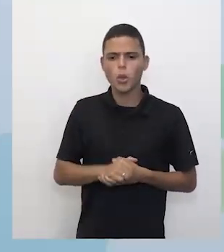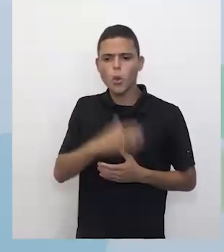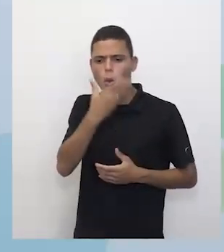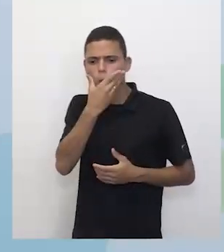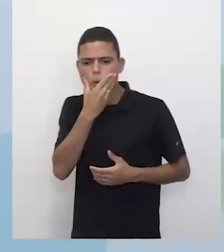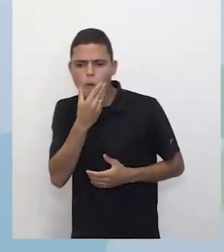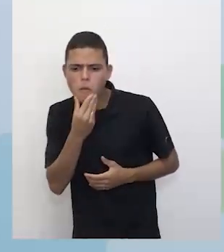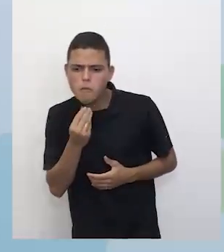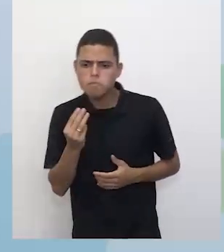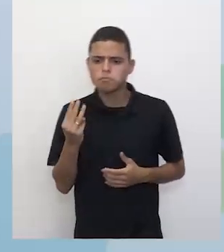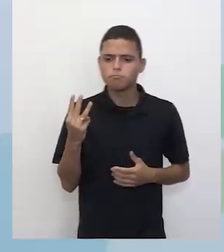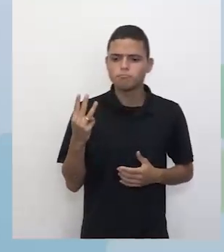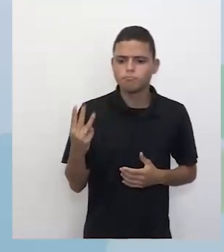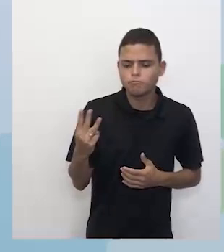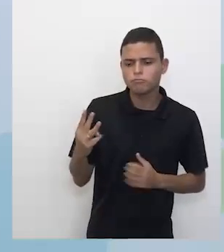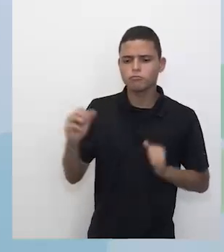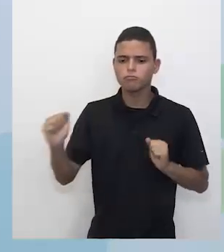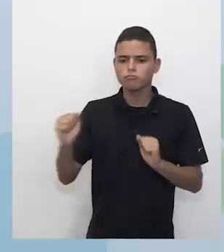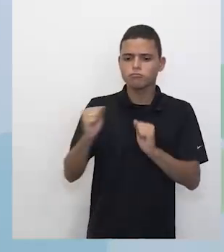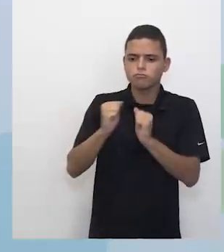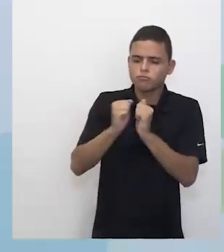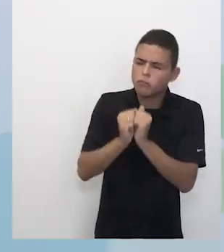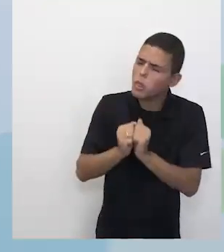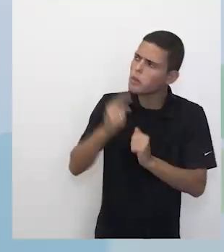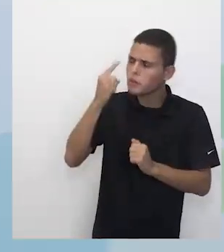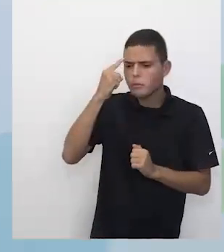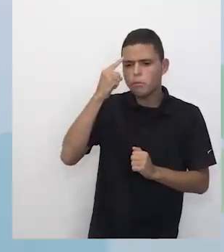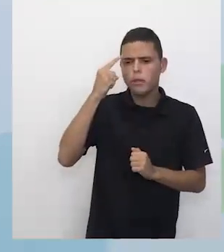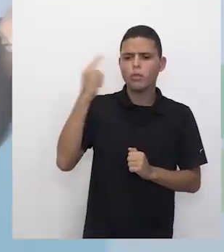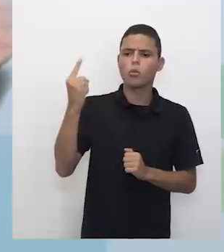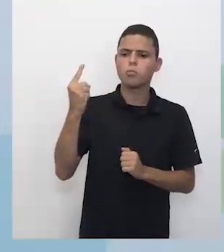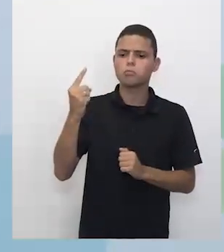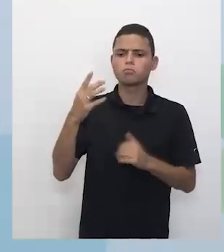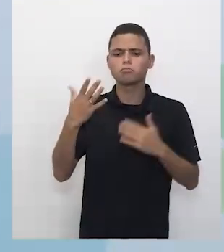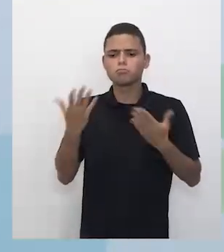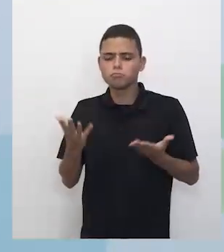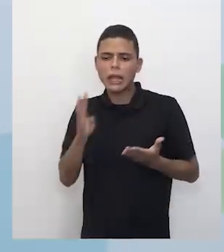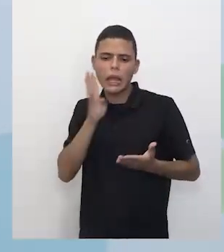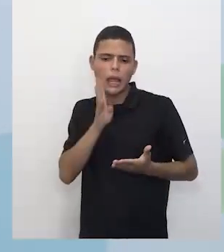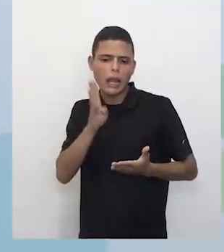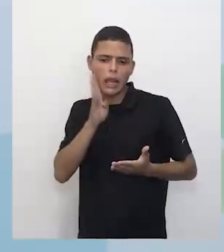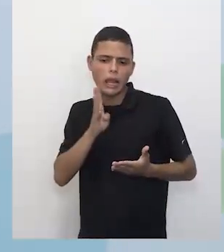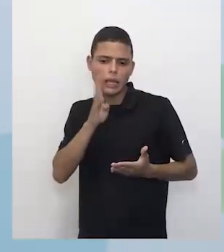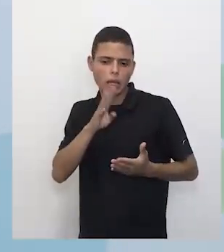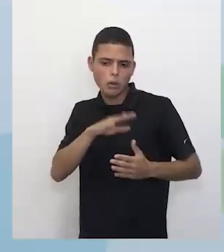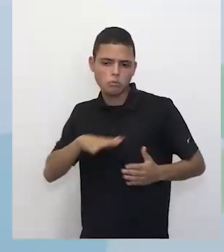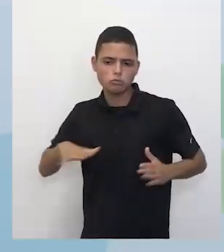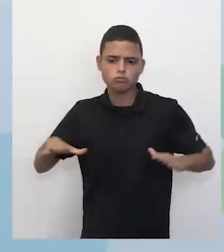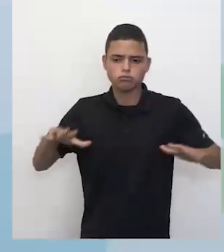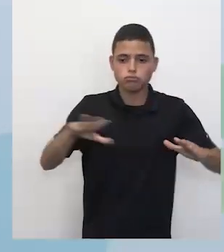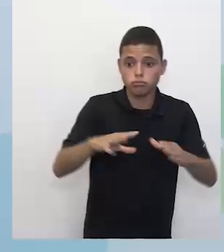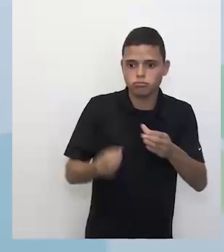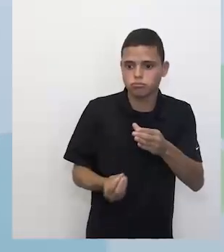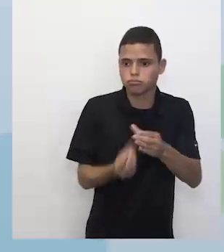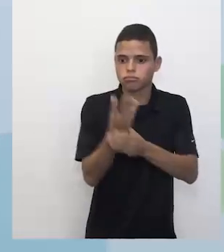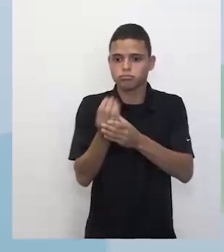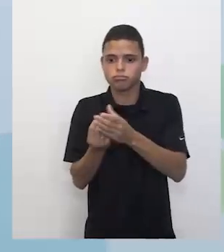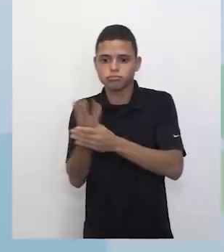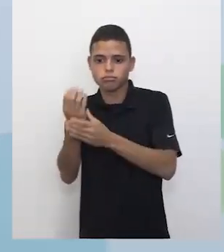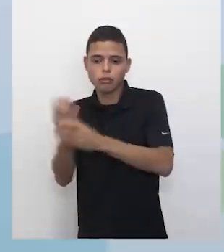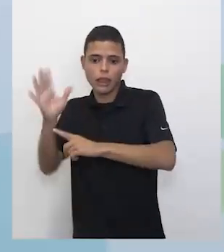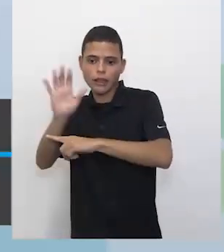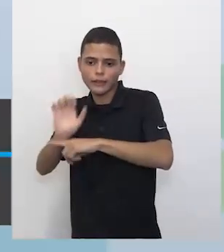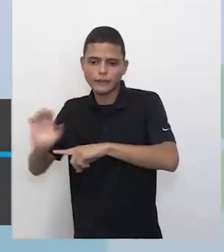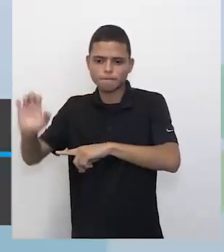rapaz, não seria da hora se a gente criasse aqui uma instituição chamada Estado, e esse Estado ele vai ser o criador,